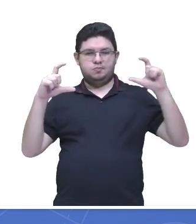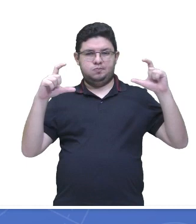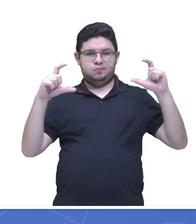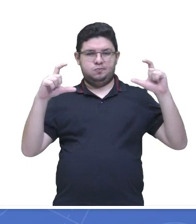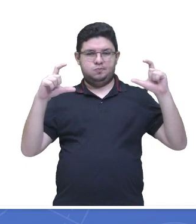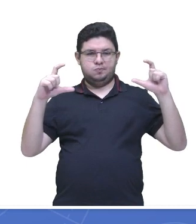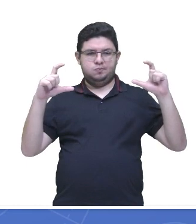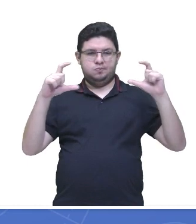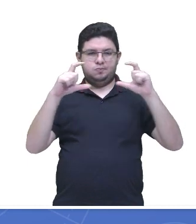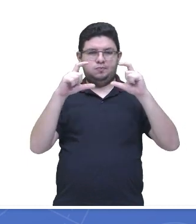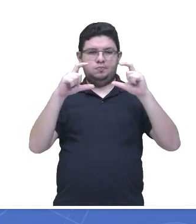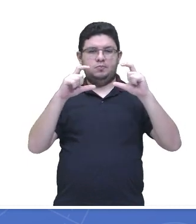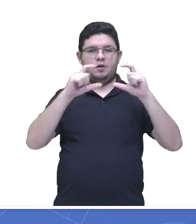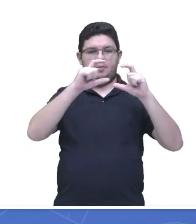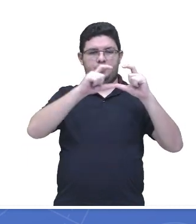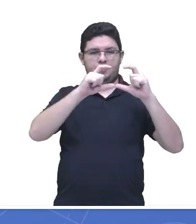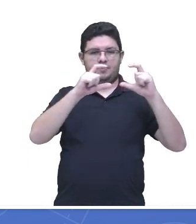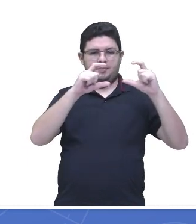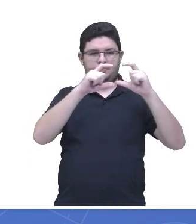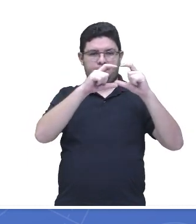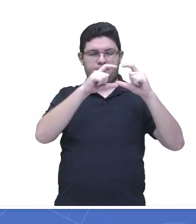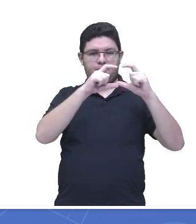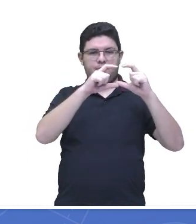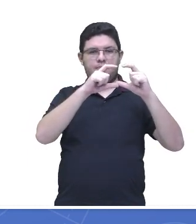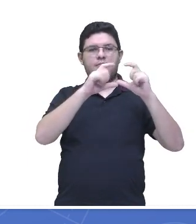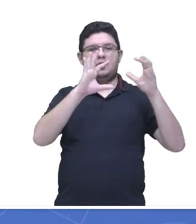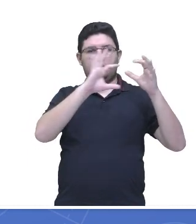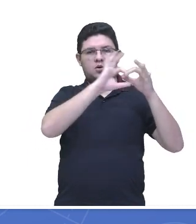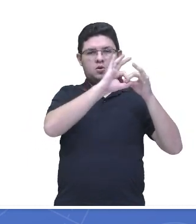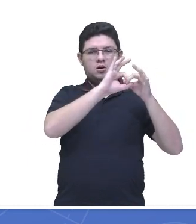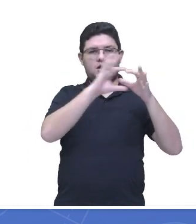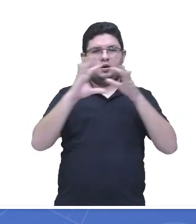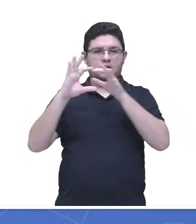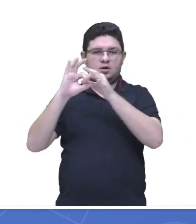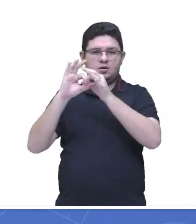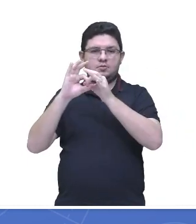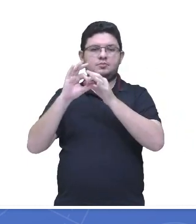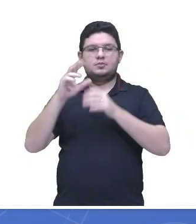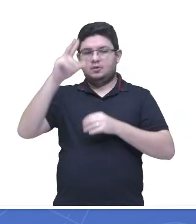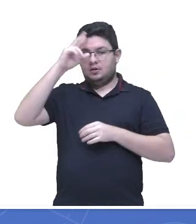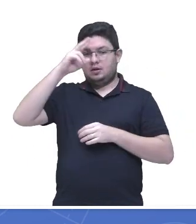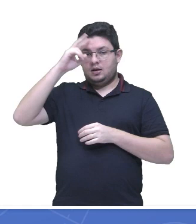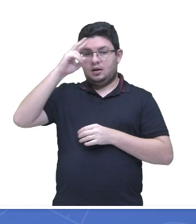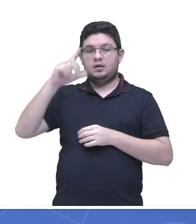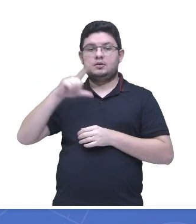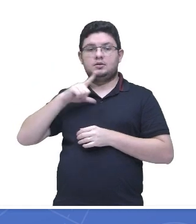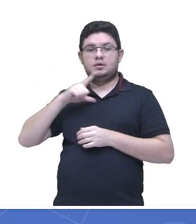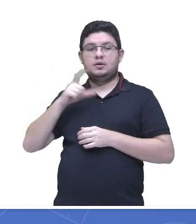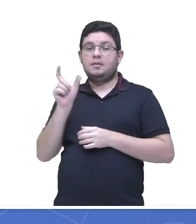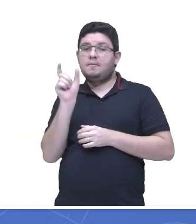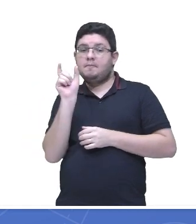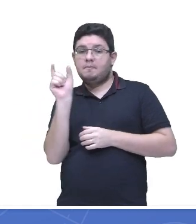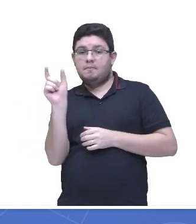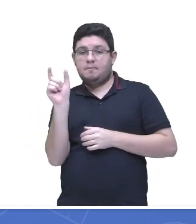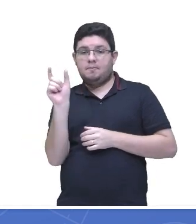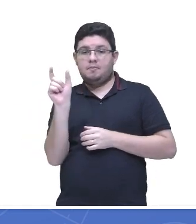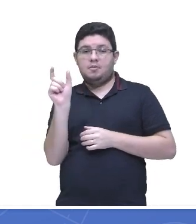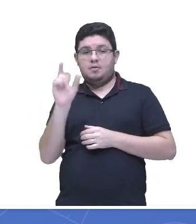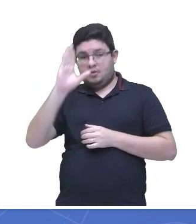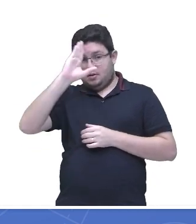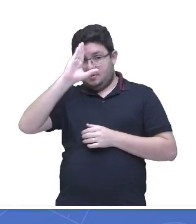Então, eu tenho a palavra raiz, aquela palavra original foi a que surgiu primeiro e a partir